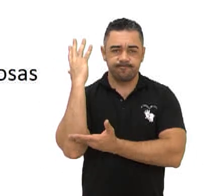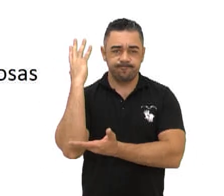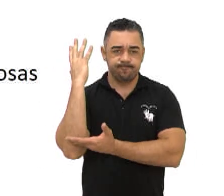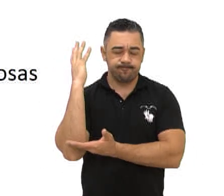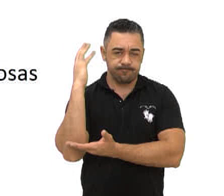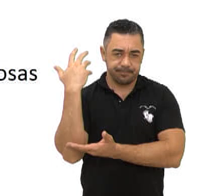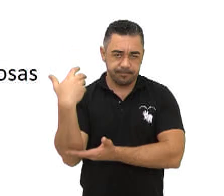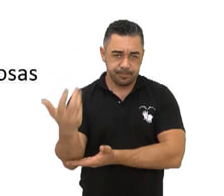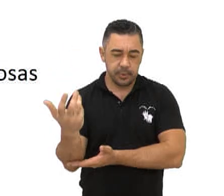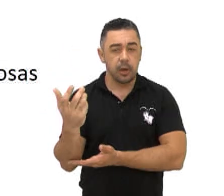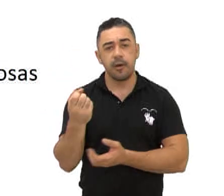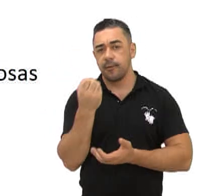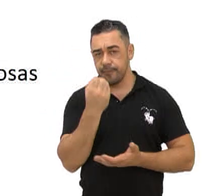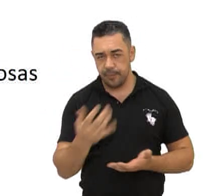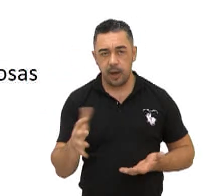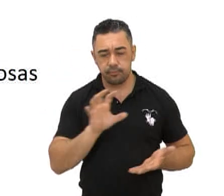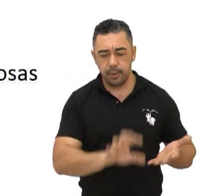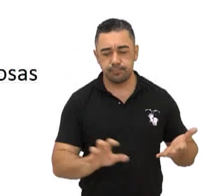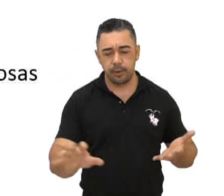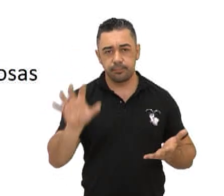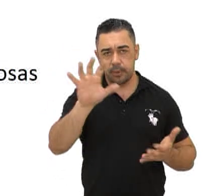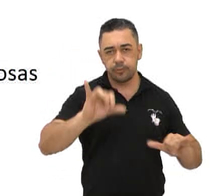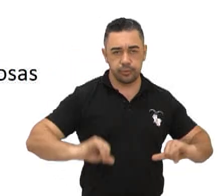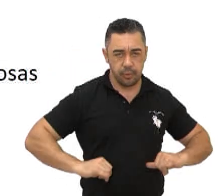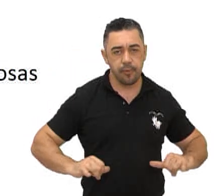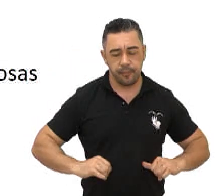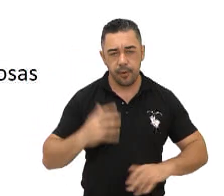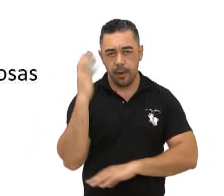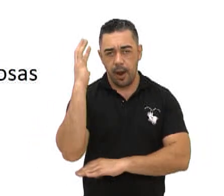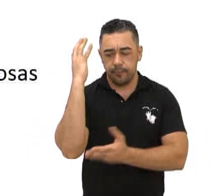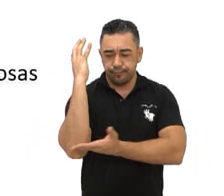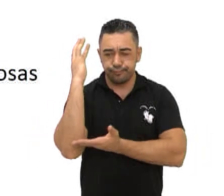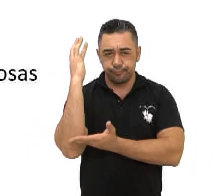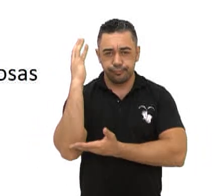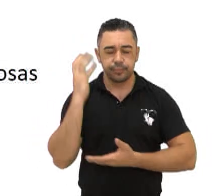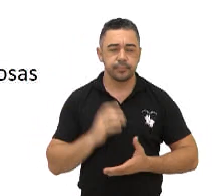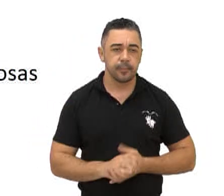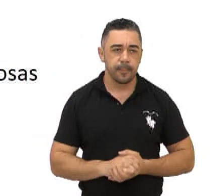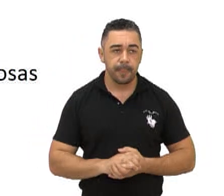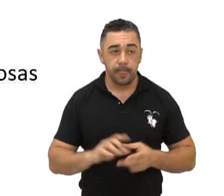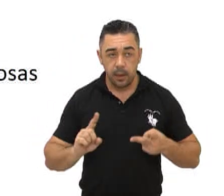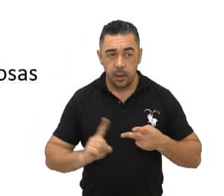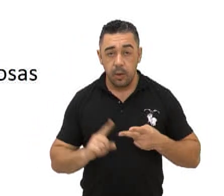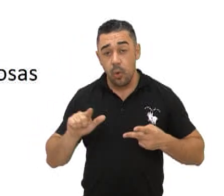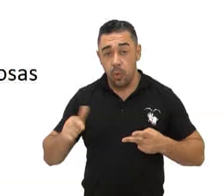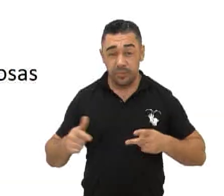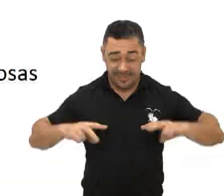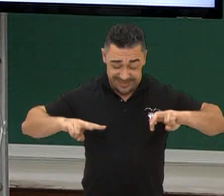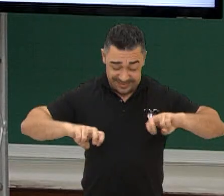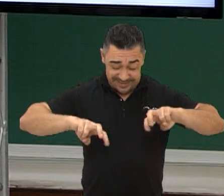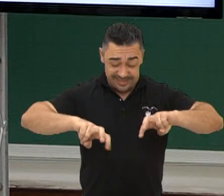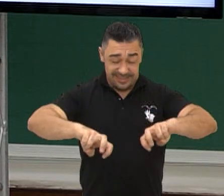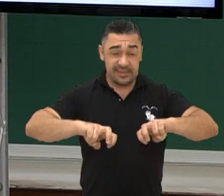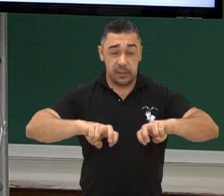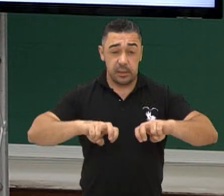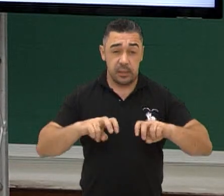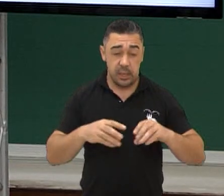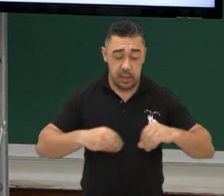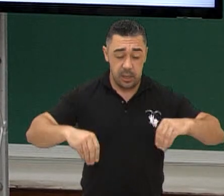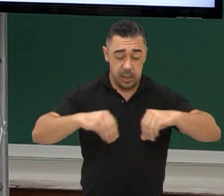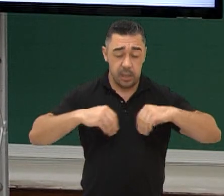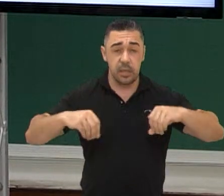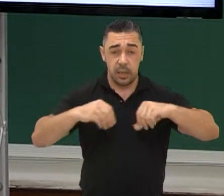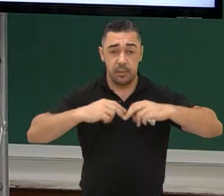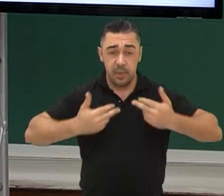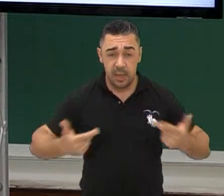os nossos biomas já sofreram bastante com desmatamento, né? Outro problema, garimpo e contaminação de rios. Então, tem